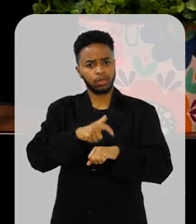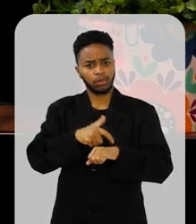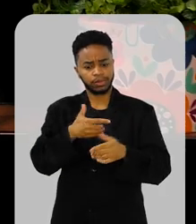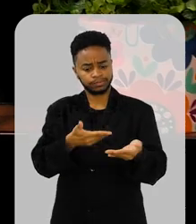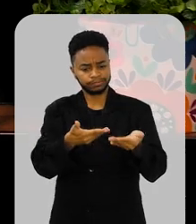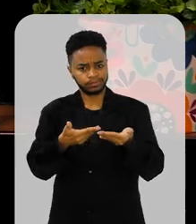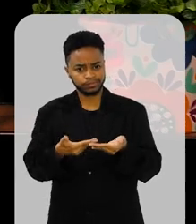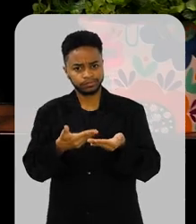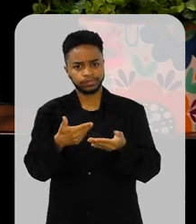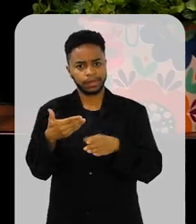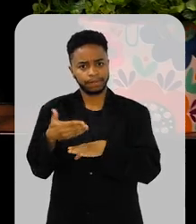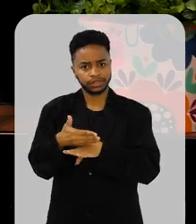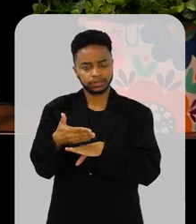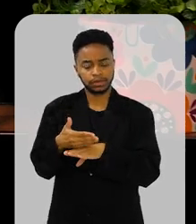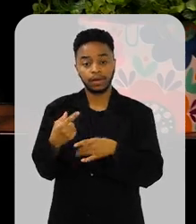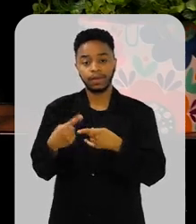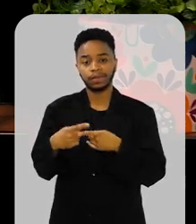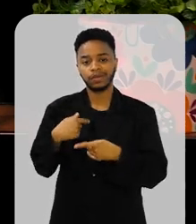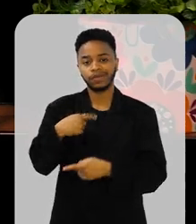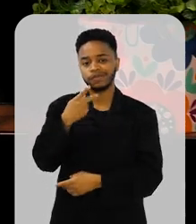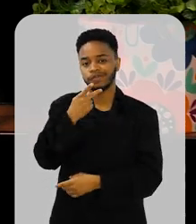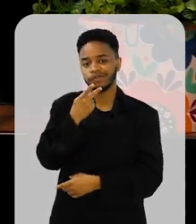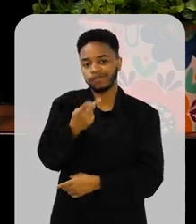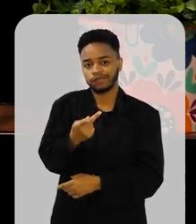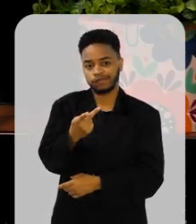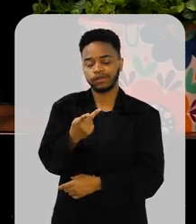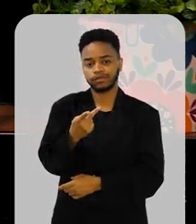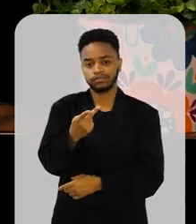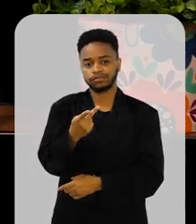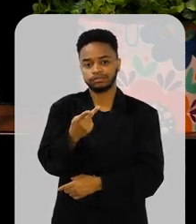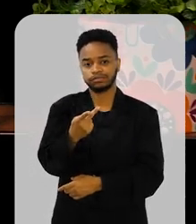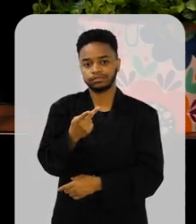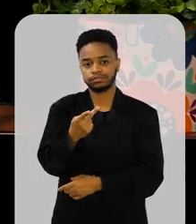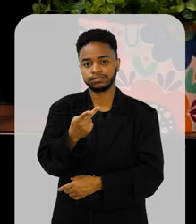fui convidada. Eu estava falando